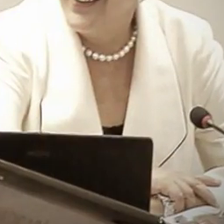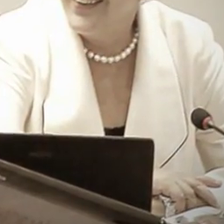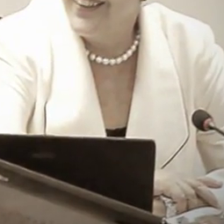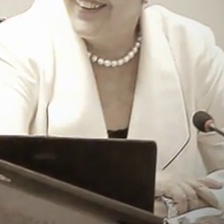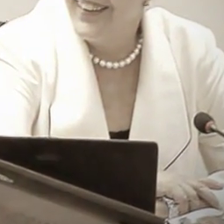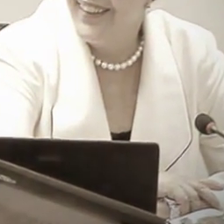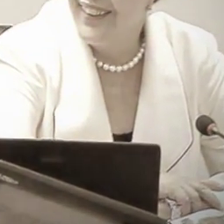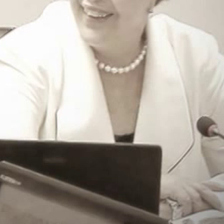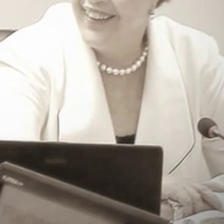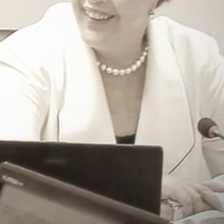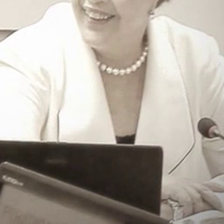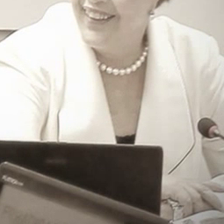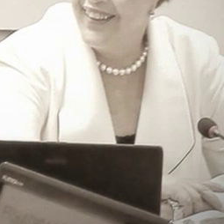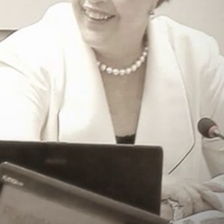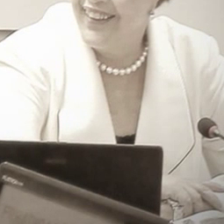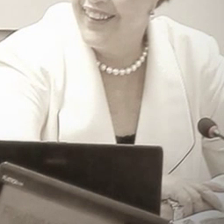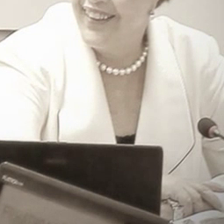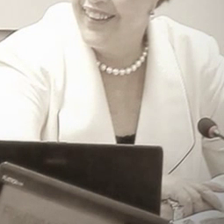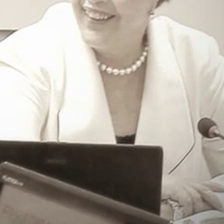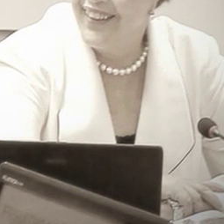o café com a presidenta